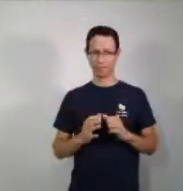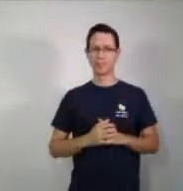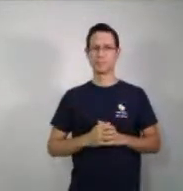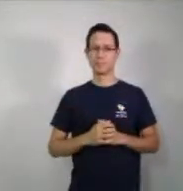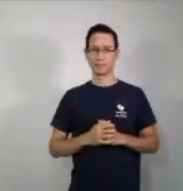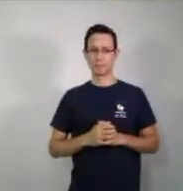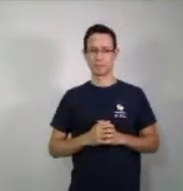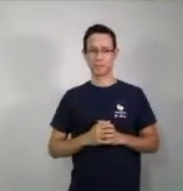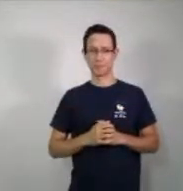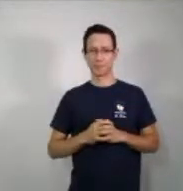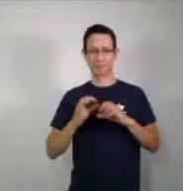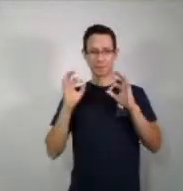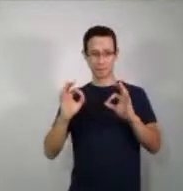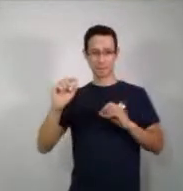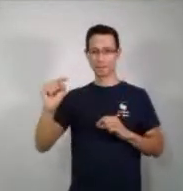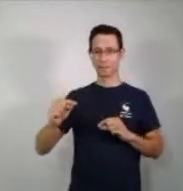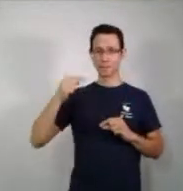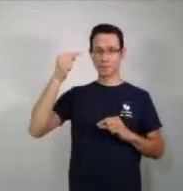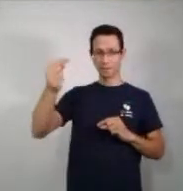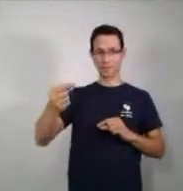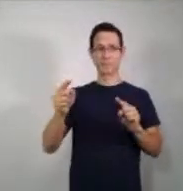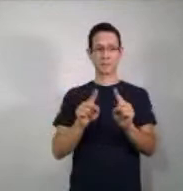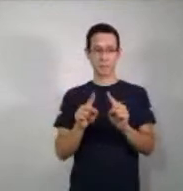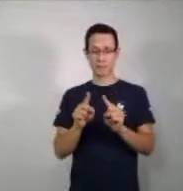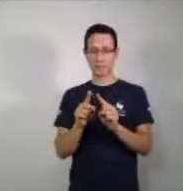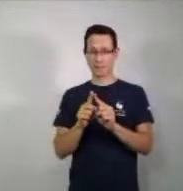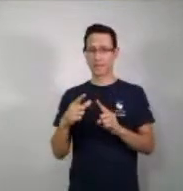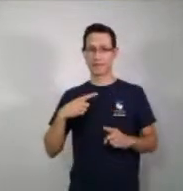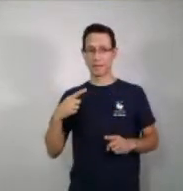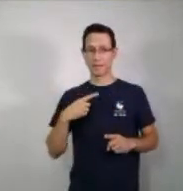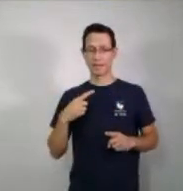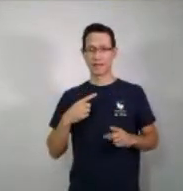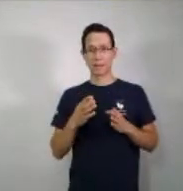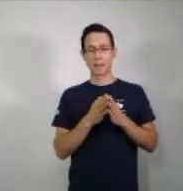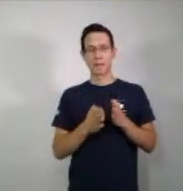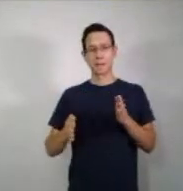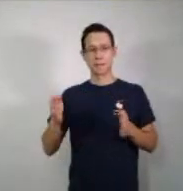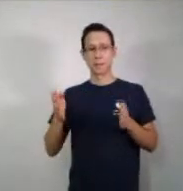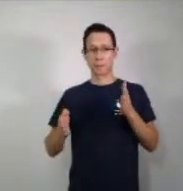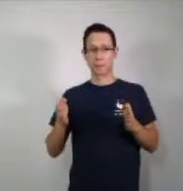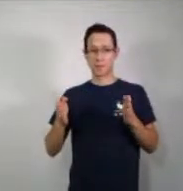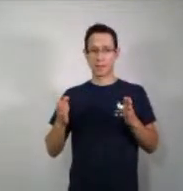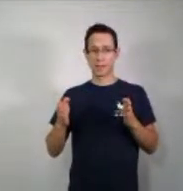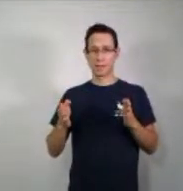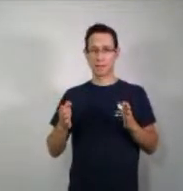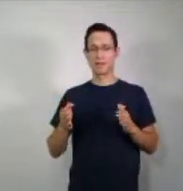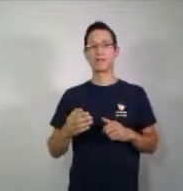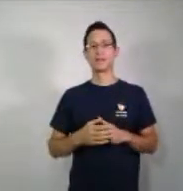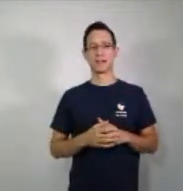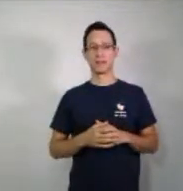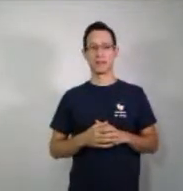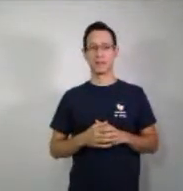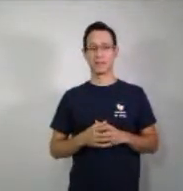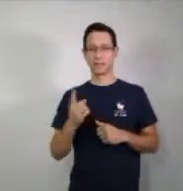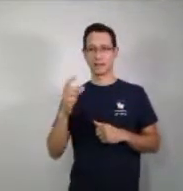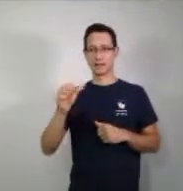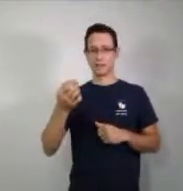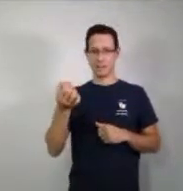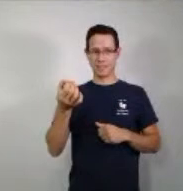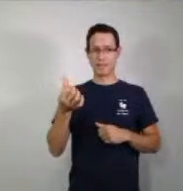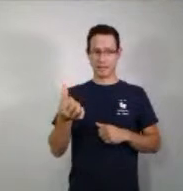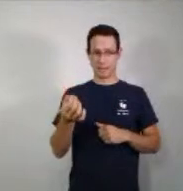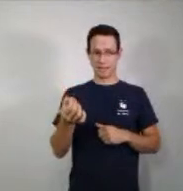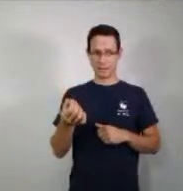Sem dúvida, depois também, quer dizer, tem esse momento que, no começo dos anos 60, já casado com a Nora,